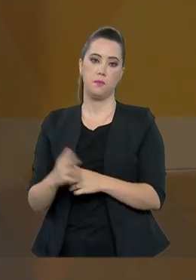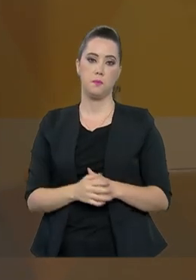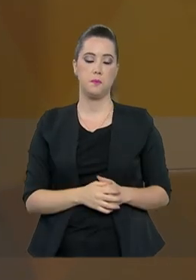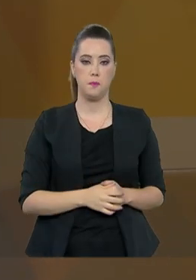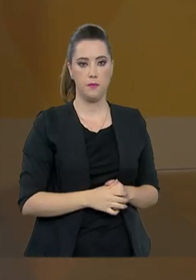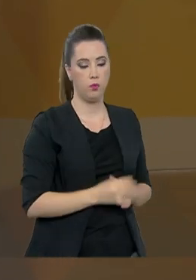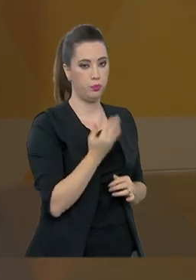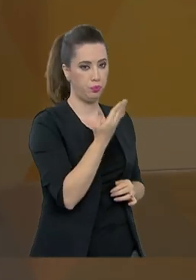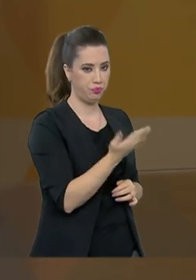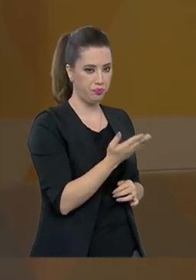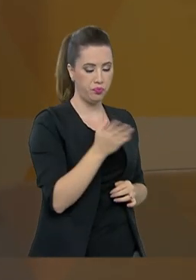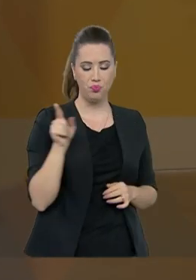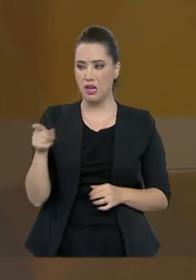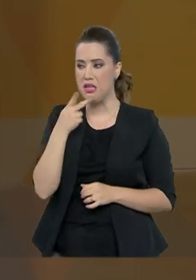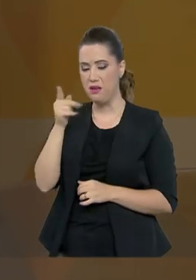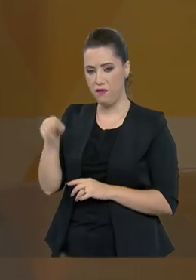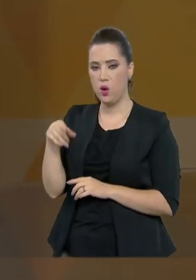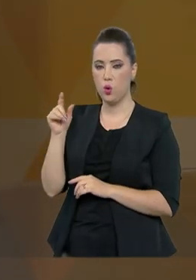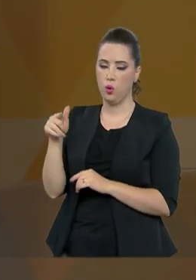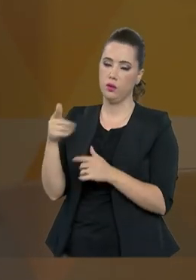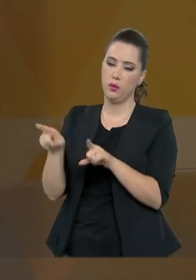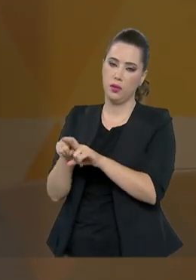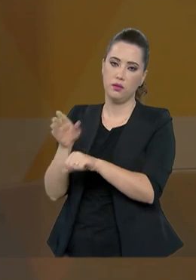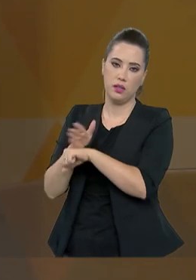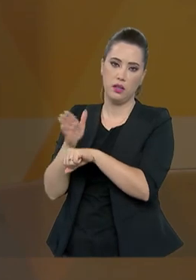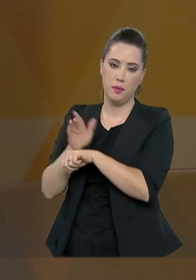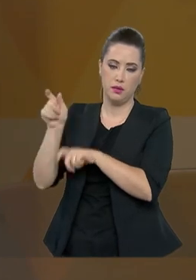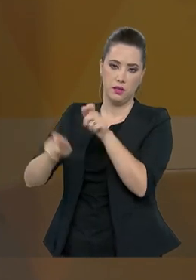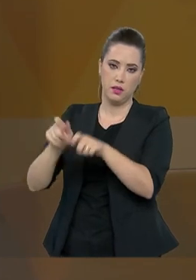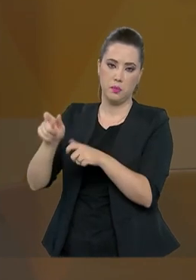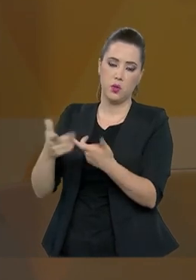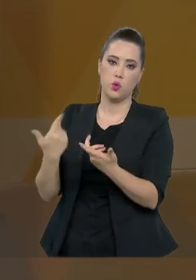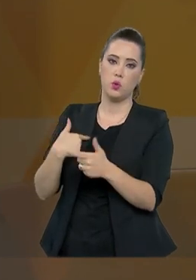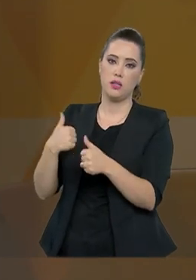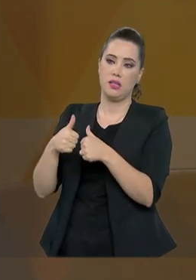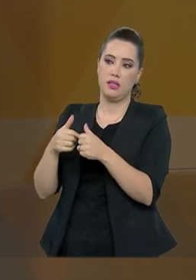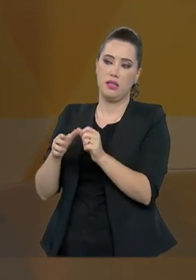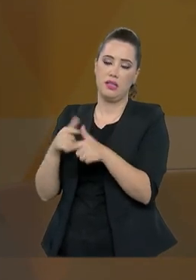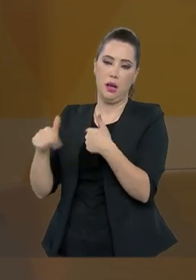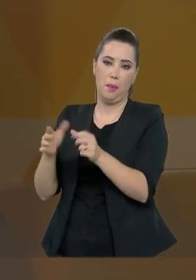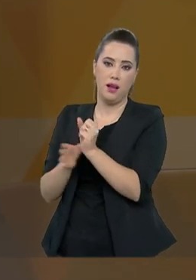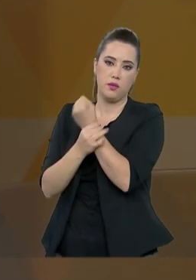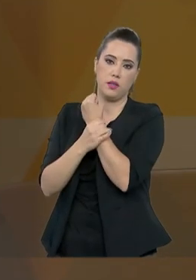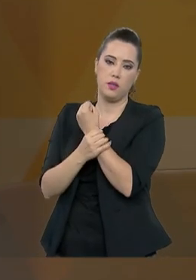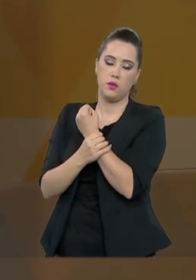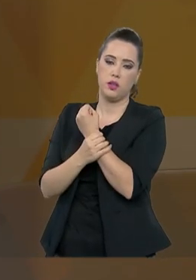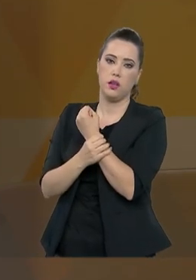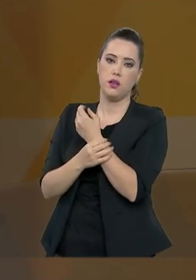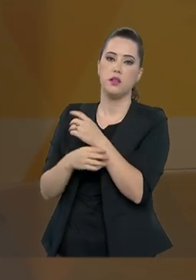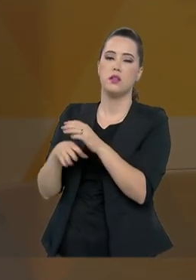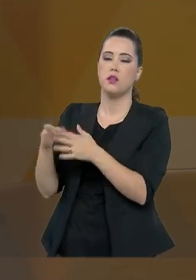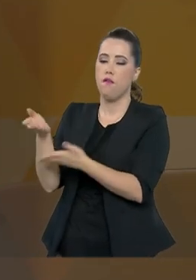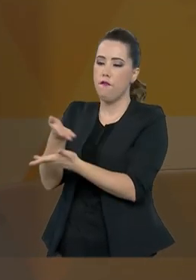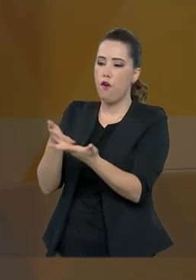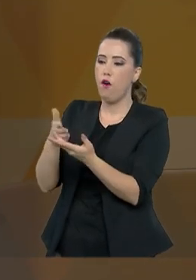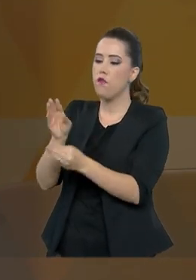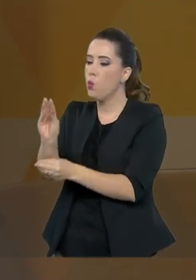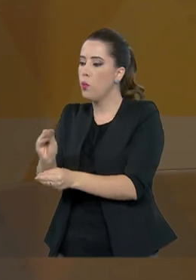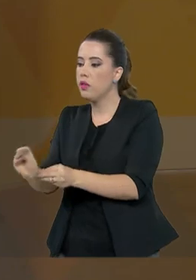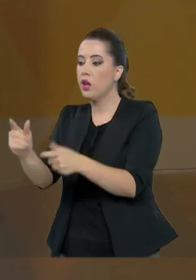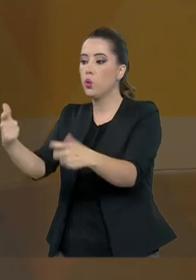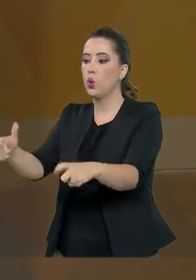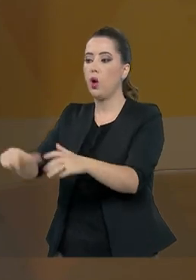da capacitação dos profissionais de segurança e essa capacitação envolve muito essa questão da preservação do local do crime. Ela é